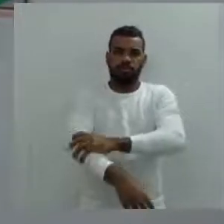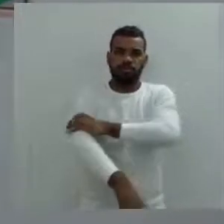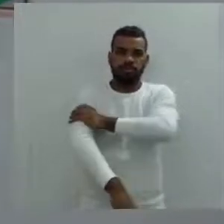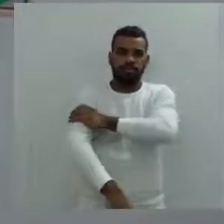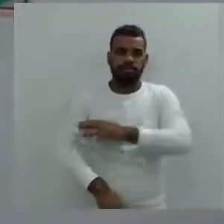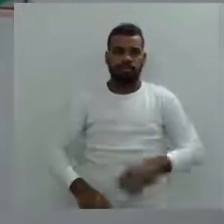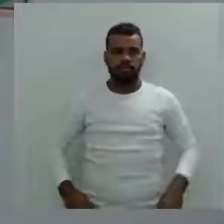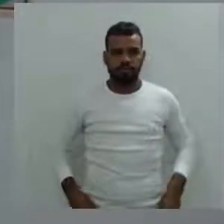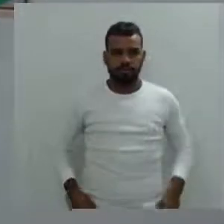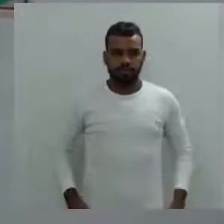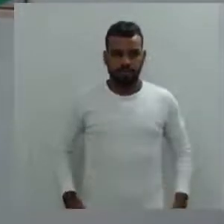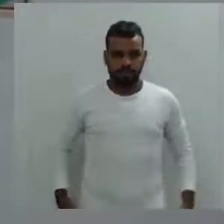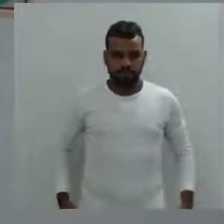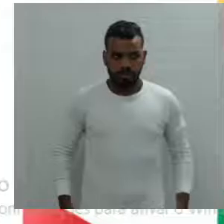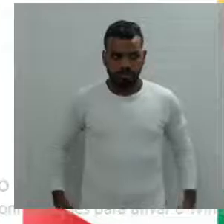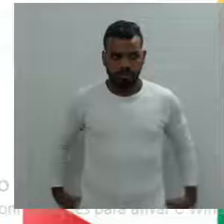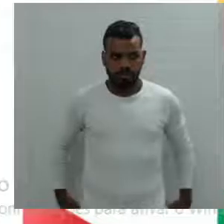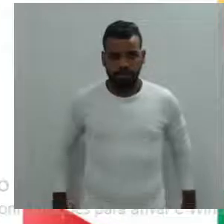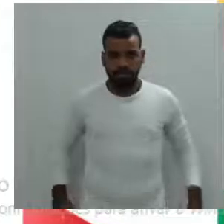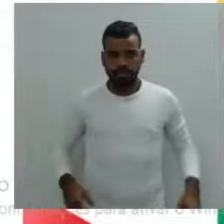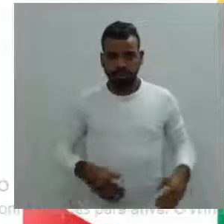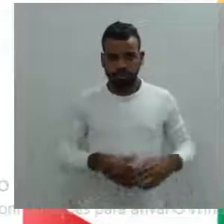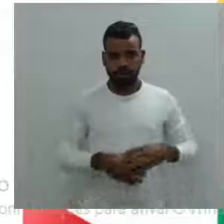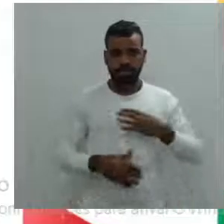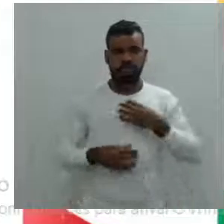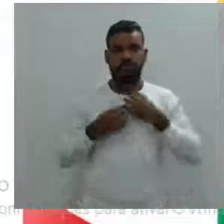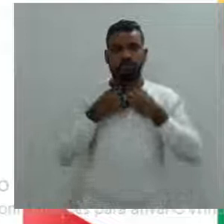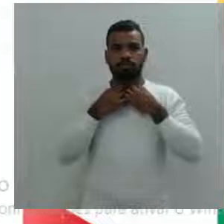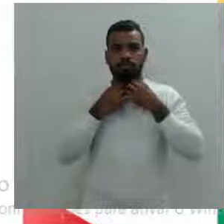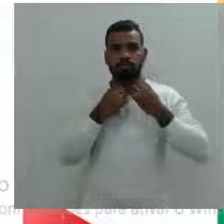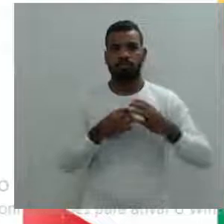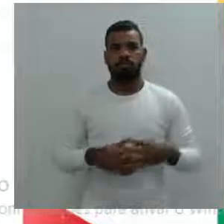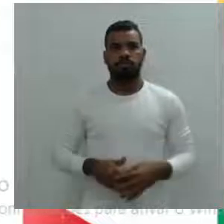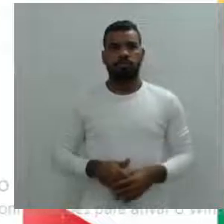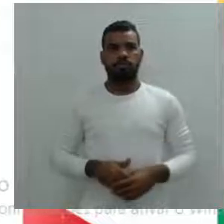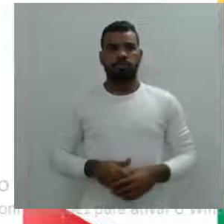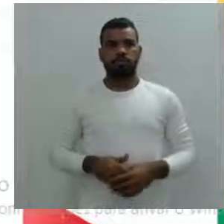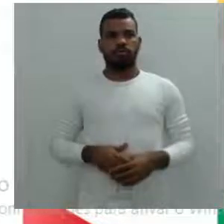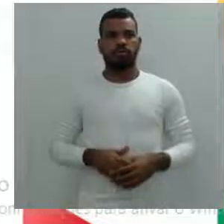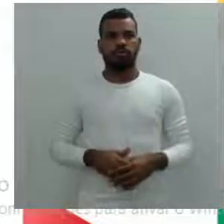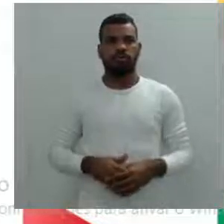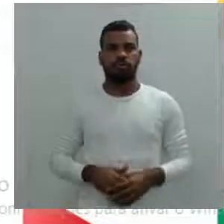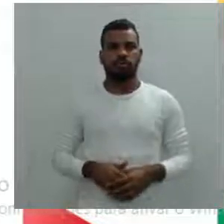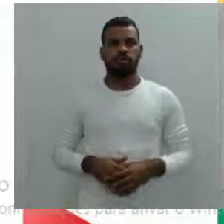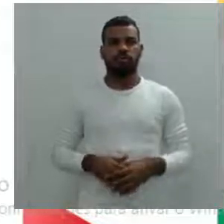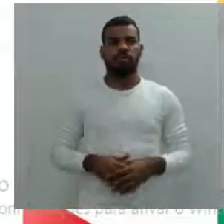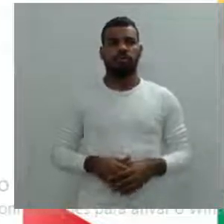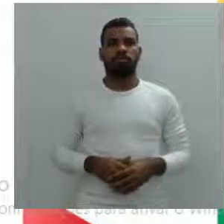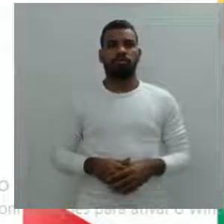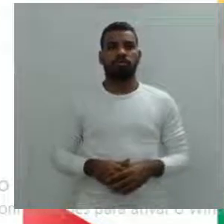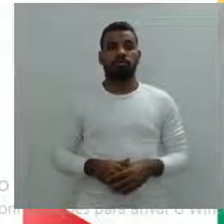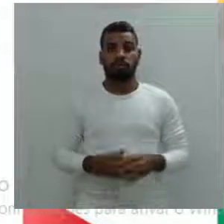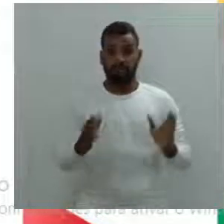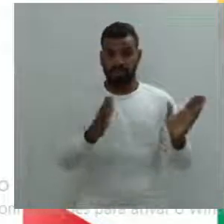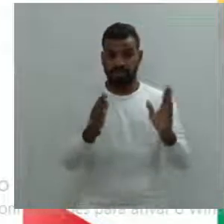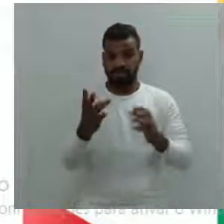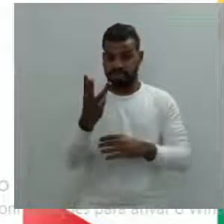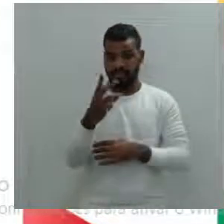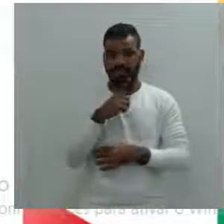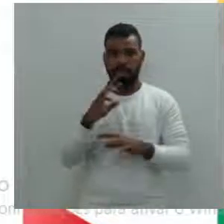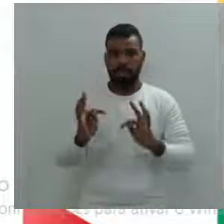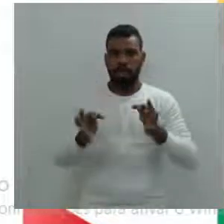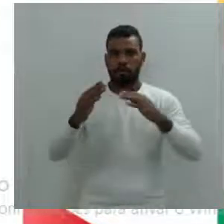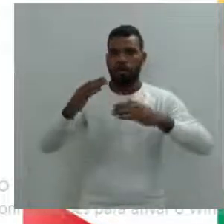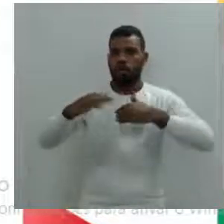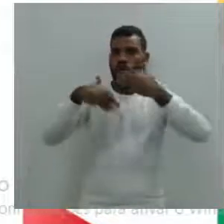na tela, as conquistas da fase 3. Nós temos aqui, como eu disse, a fase da revolução